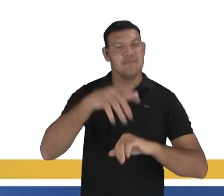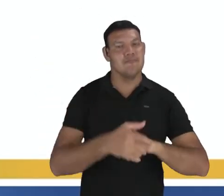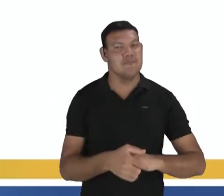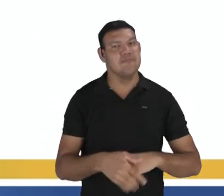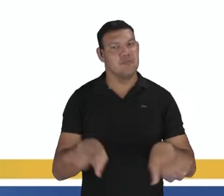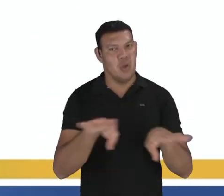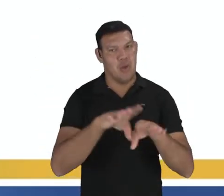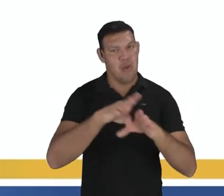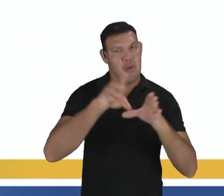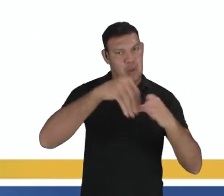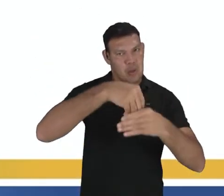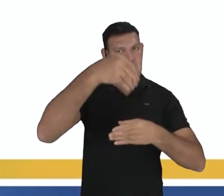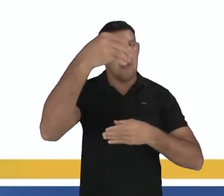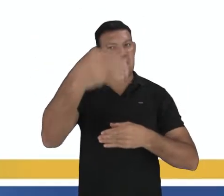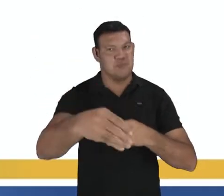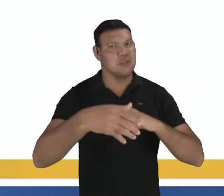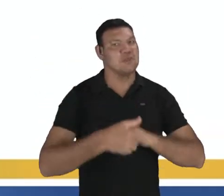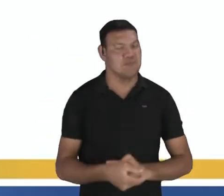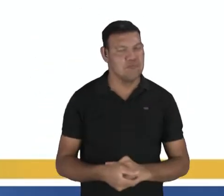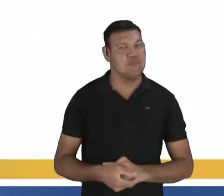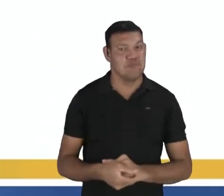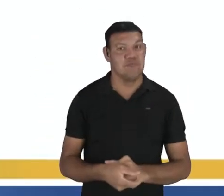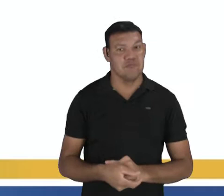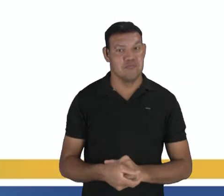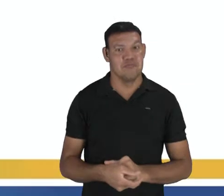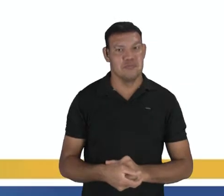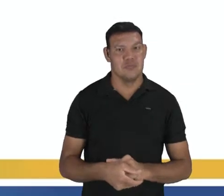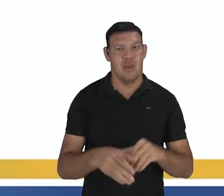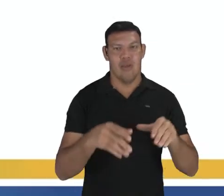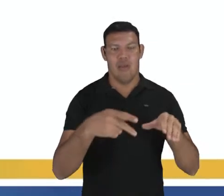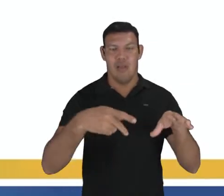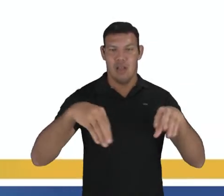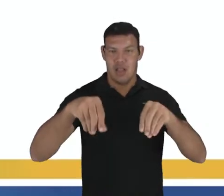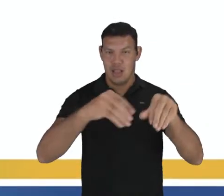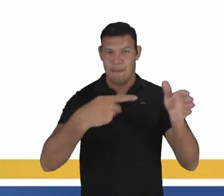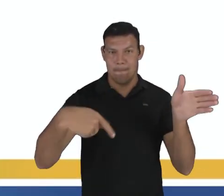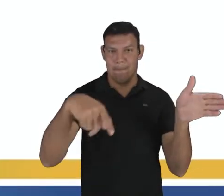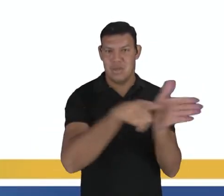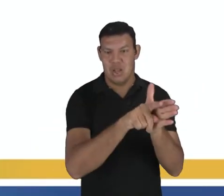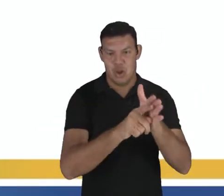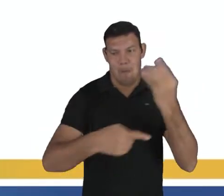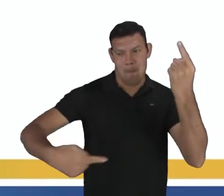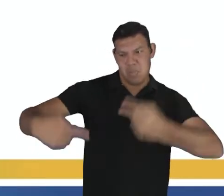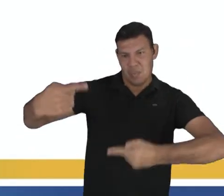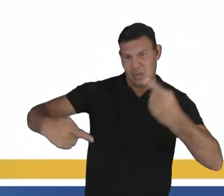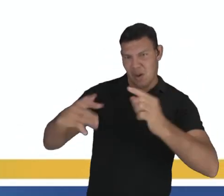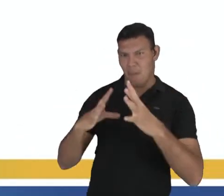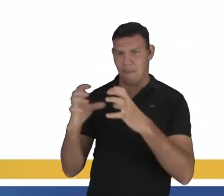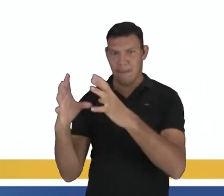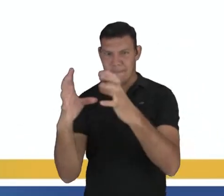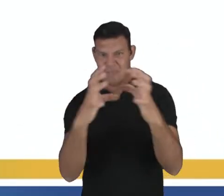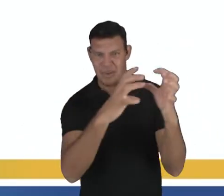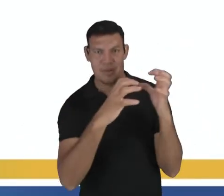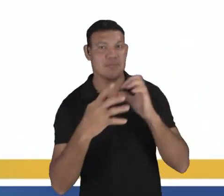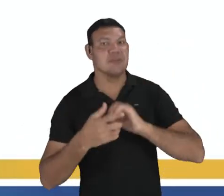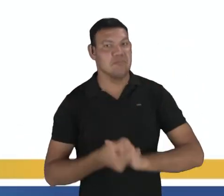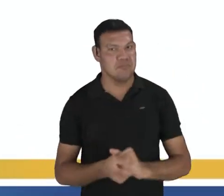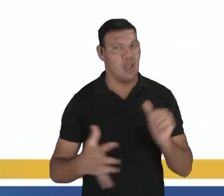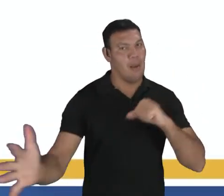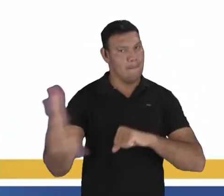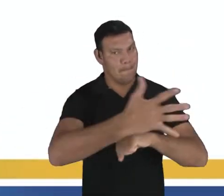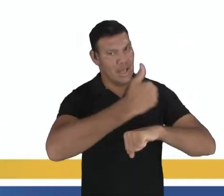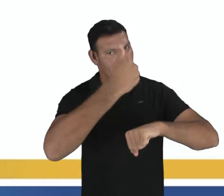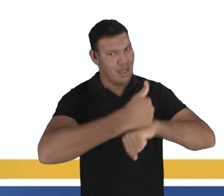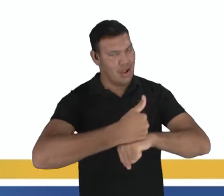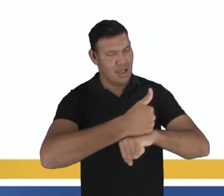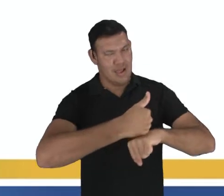importância internacional, né? A ponto aí de ser um território que vai ser disputado. Como eu disse, durante a colonização